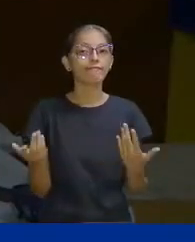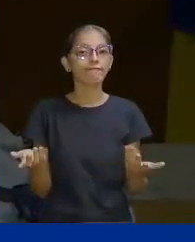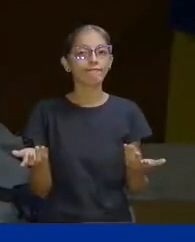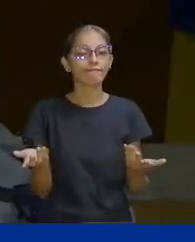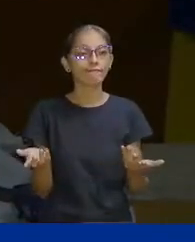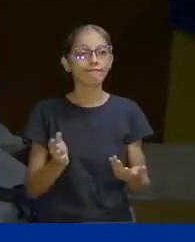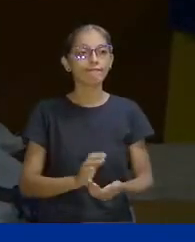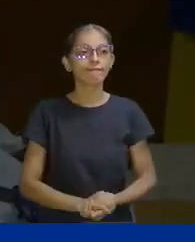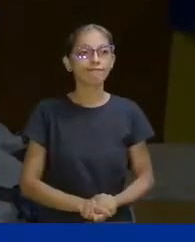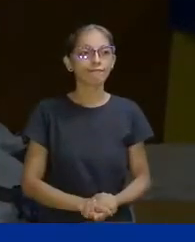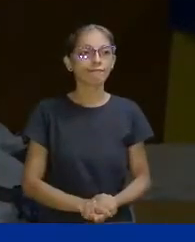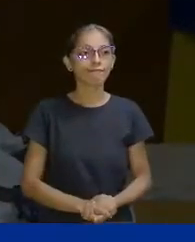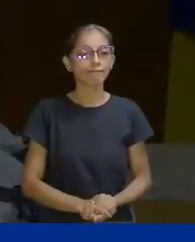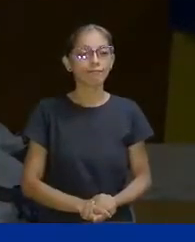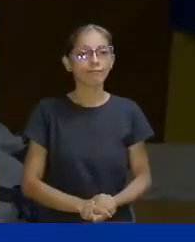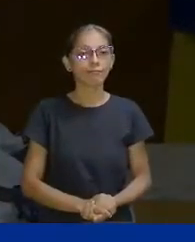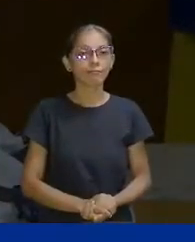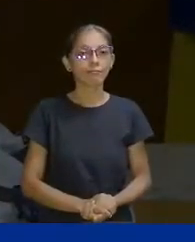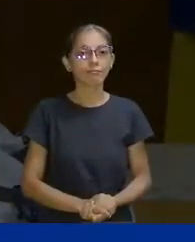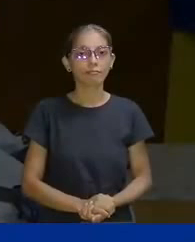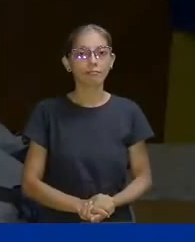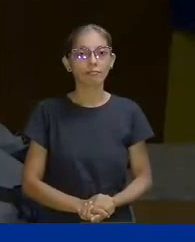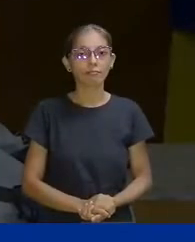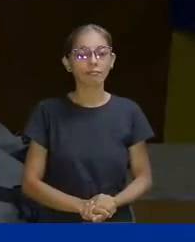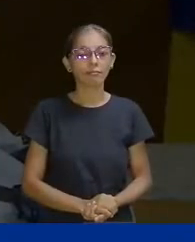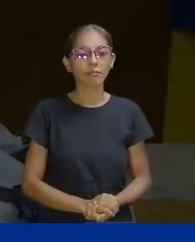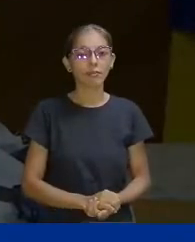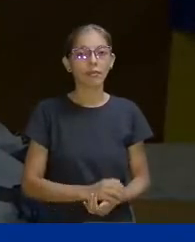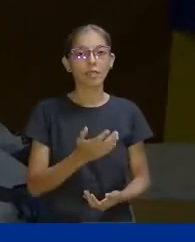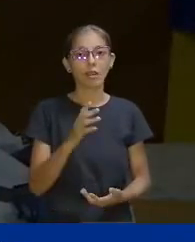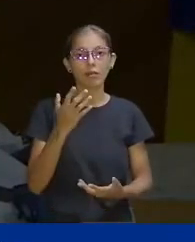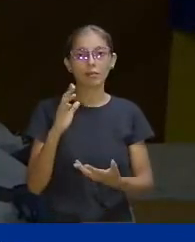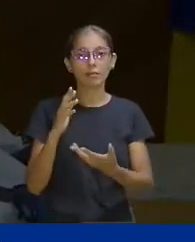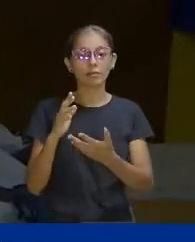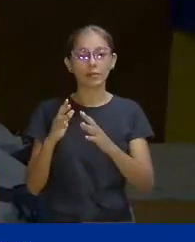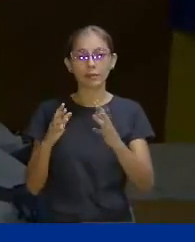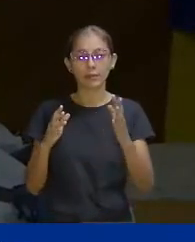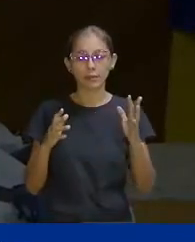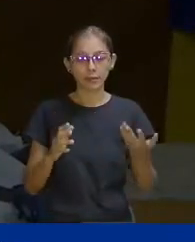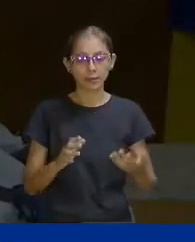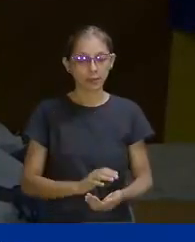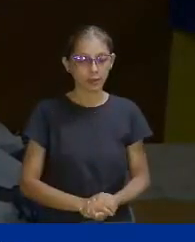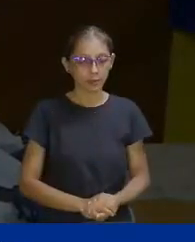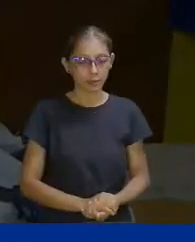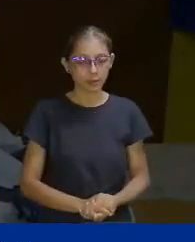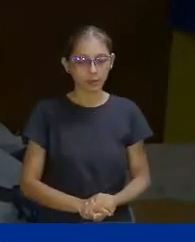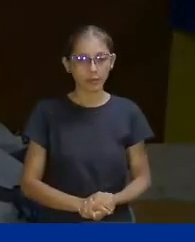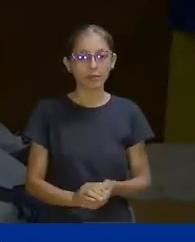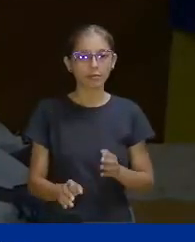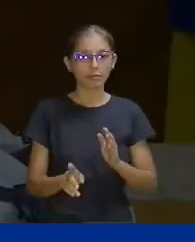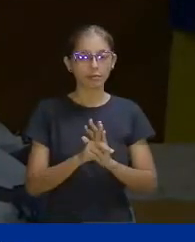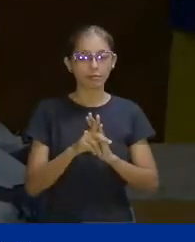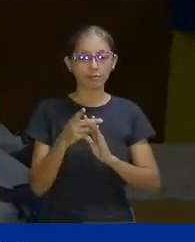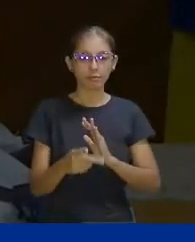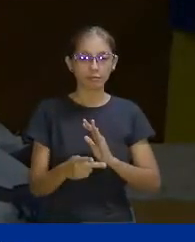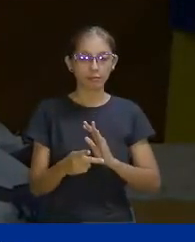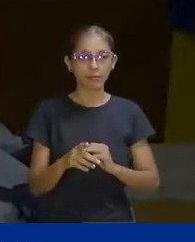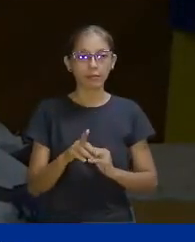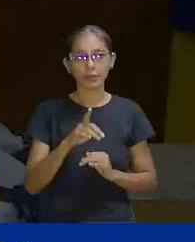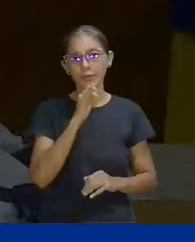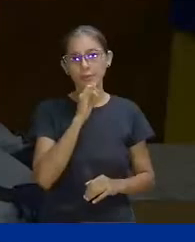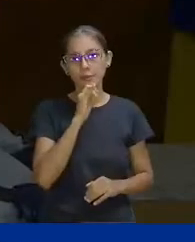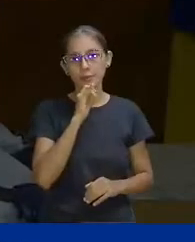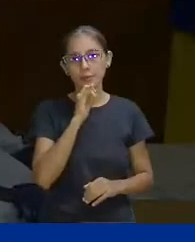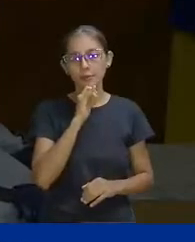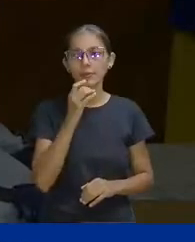Toras de árvore que chegam ao diâmetro deste recinto. Nós estávamos indo ali para a última itinerância que fizemos